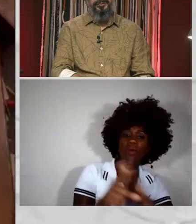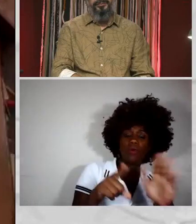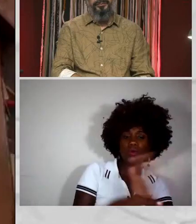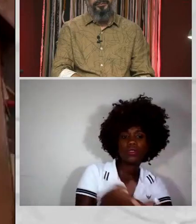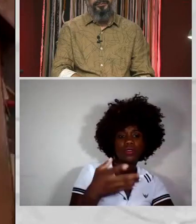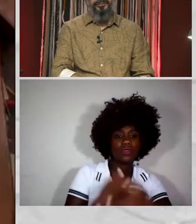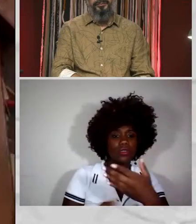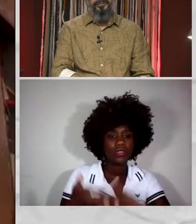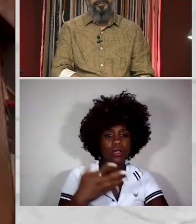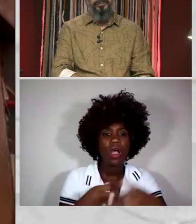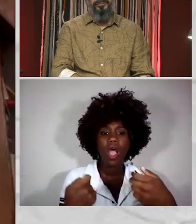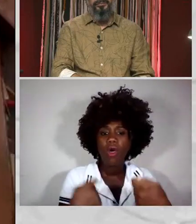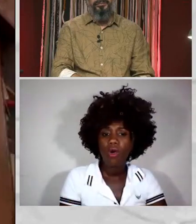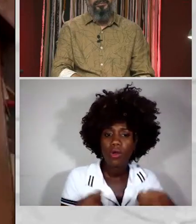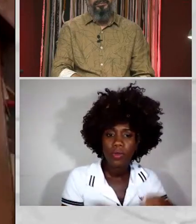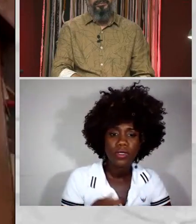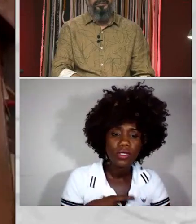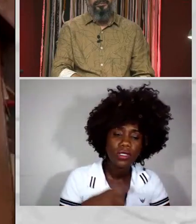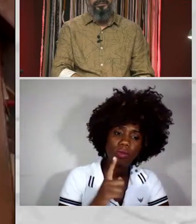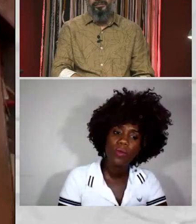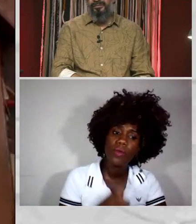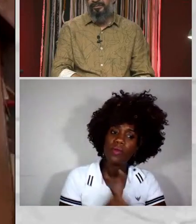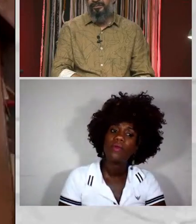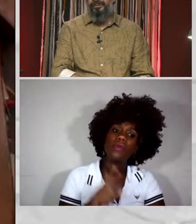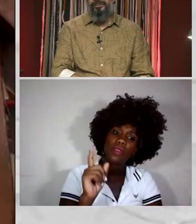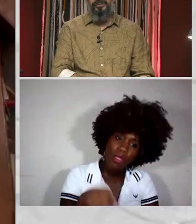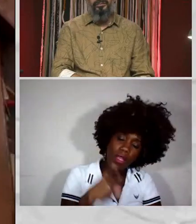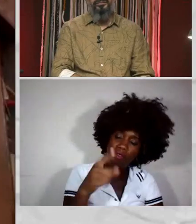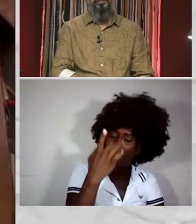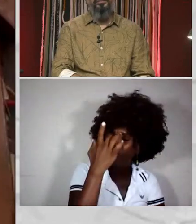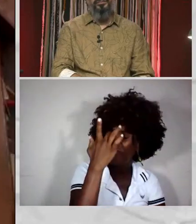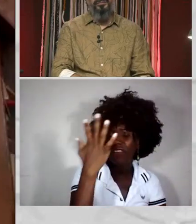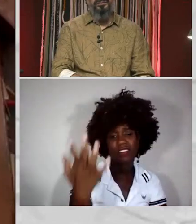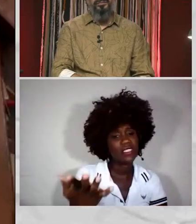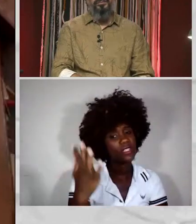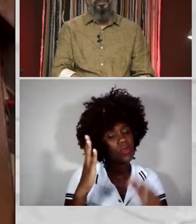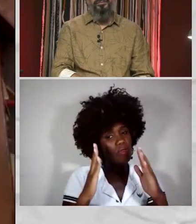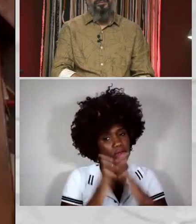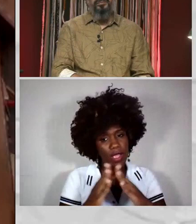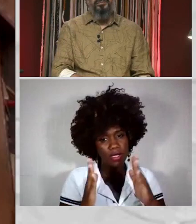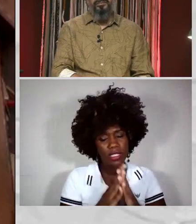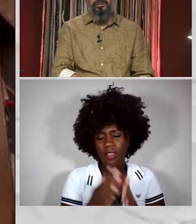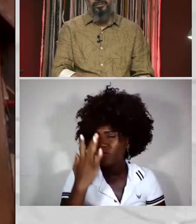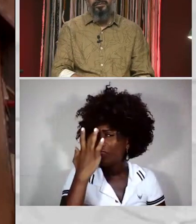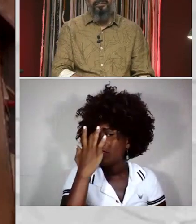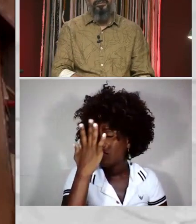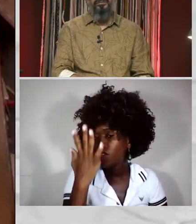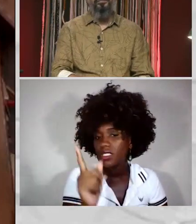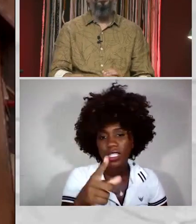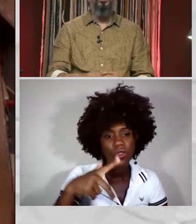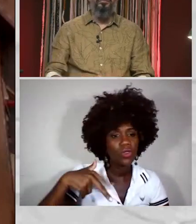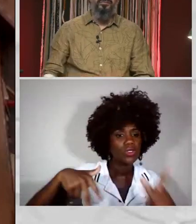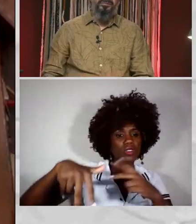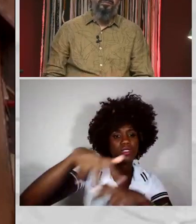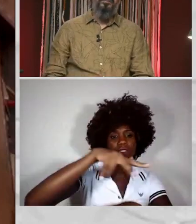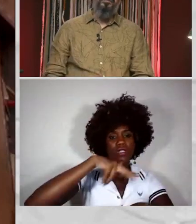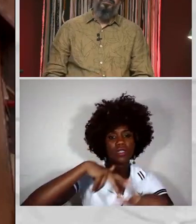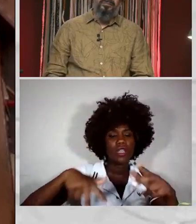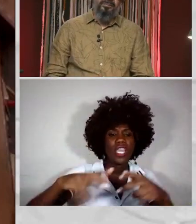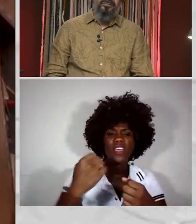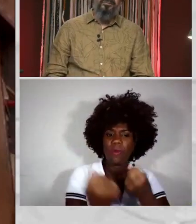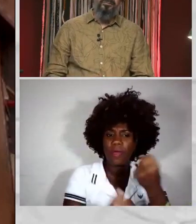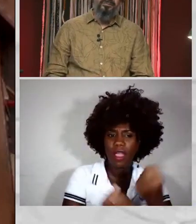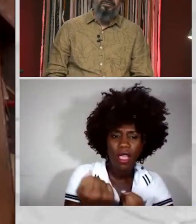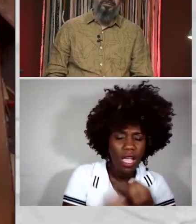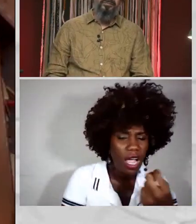alguma coisa que eu precise naquele momento. Então, facilitou eu ficar em casa, facilitou eu não circular, eu não pegar carro, eu